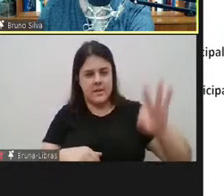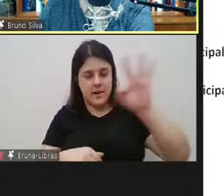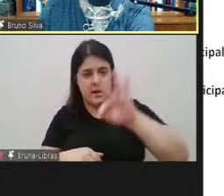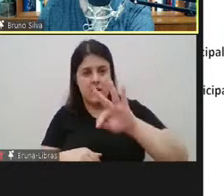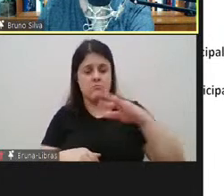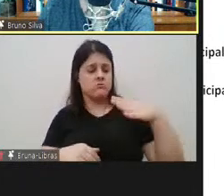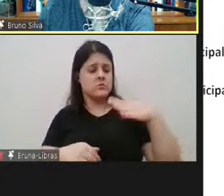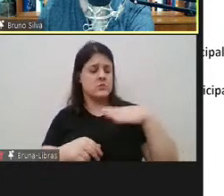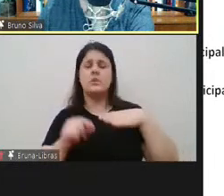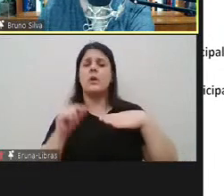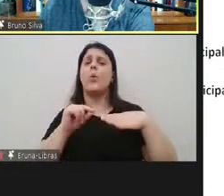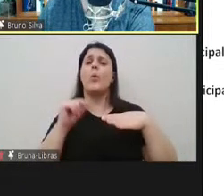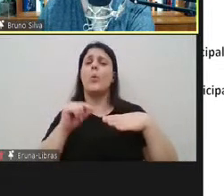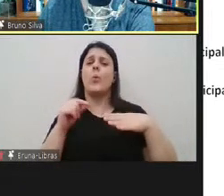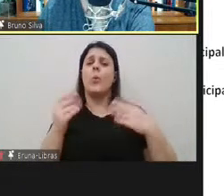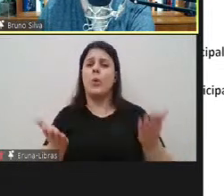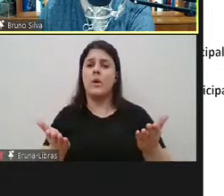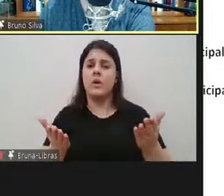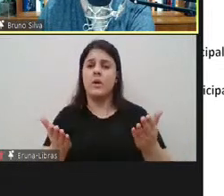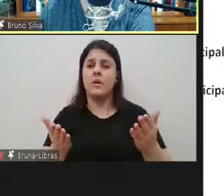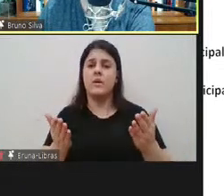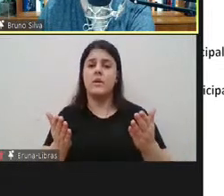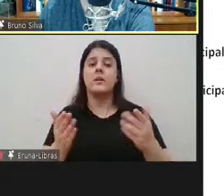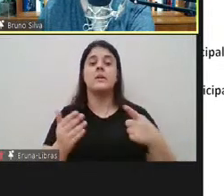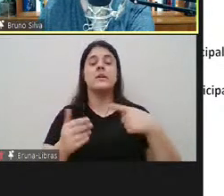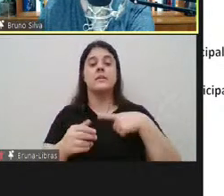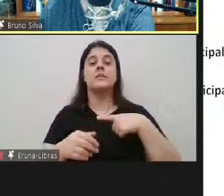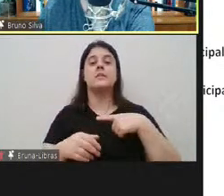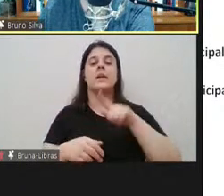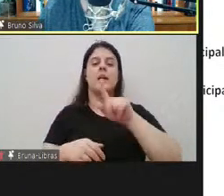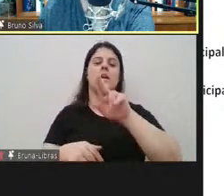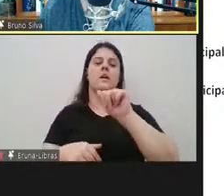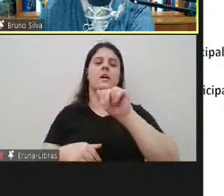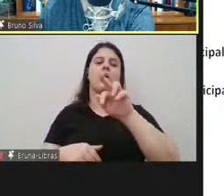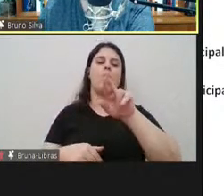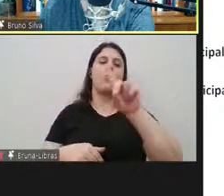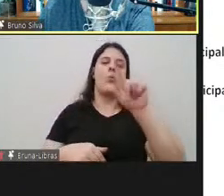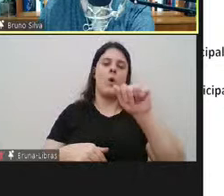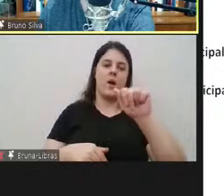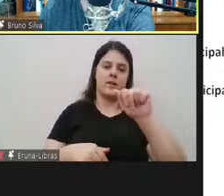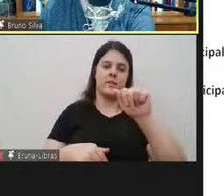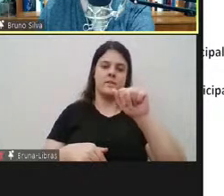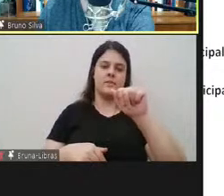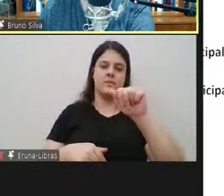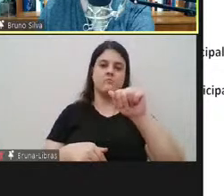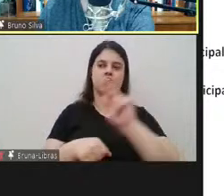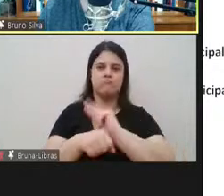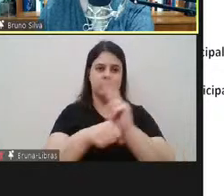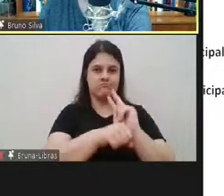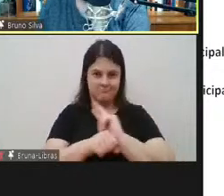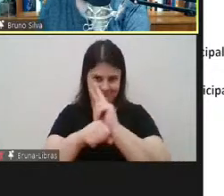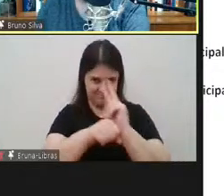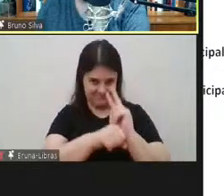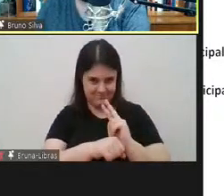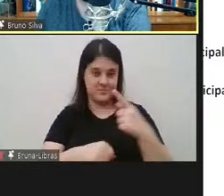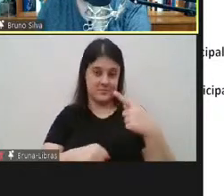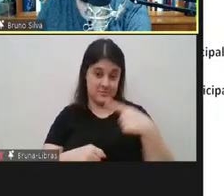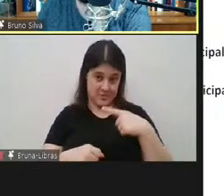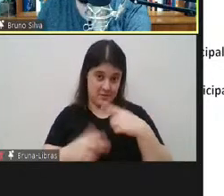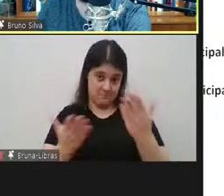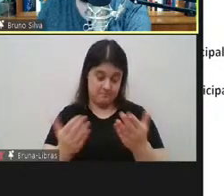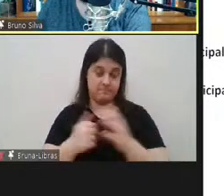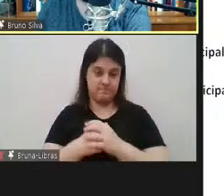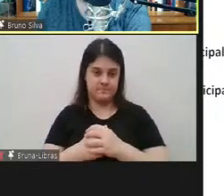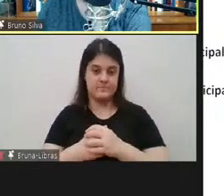nesse Campo da Segurança Pública Professor aonde você tem a guarda municipal né ou a guarda Metropolitana né Por causa de São Paulo